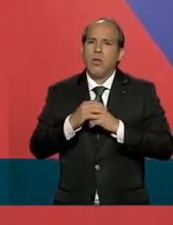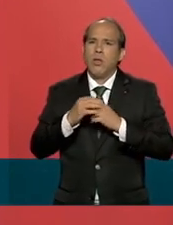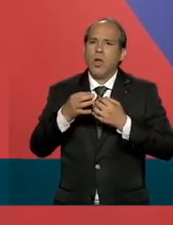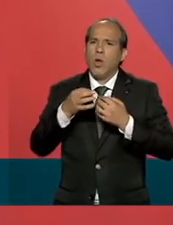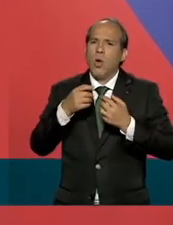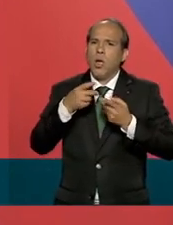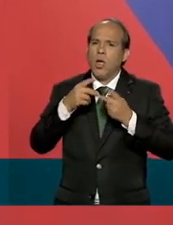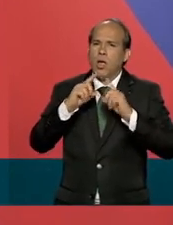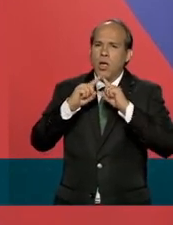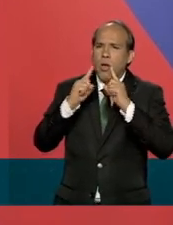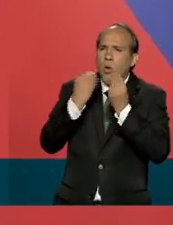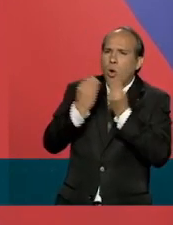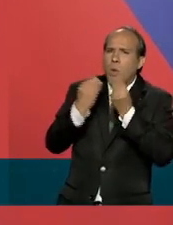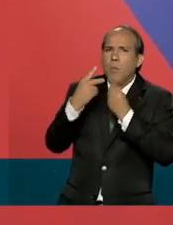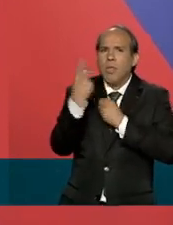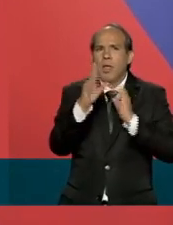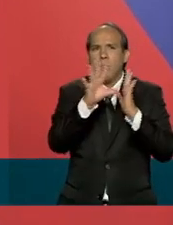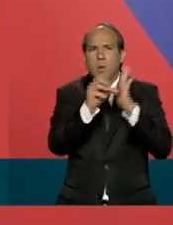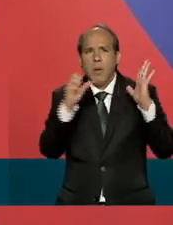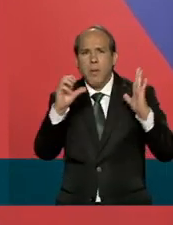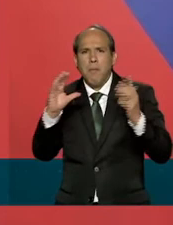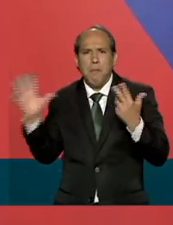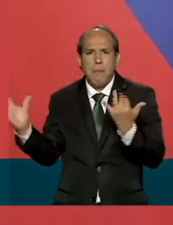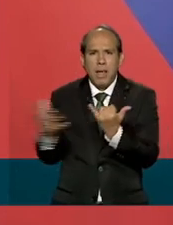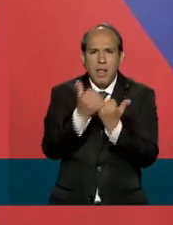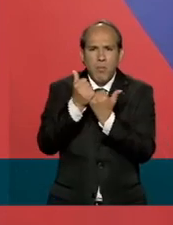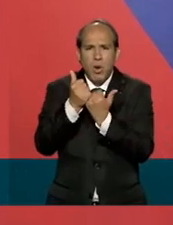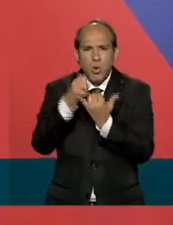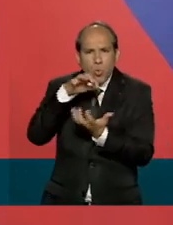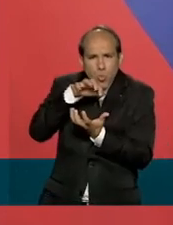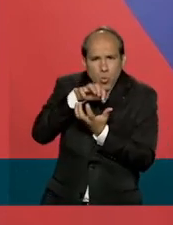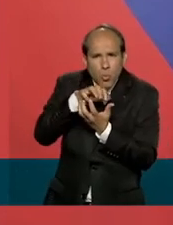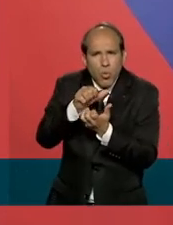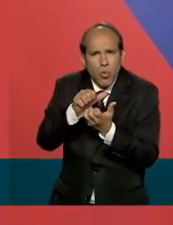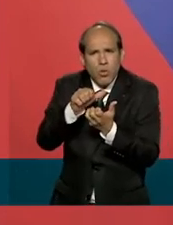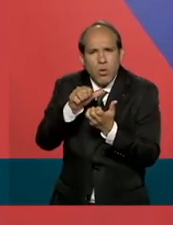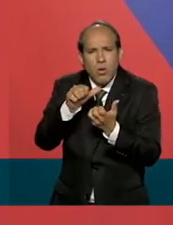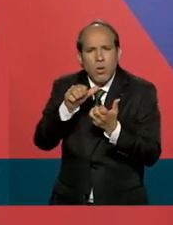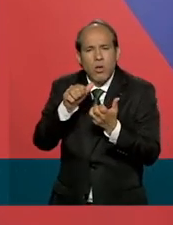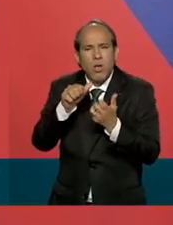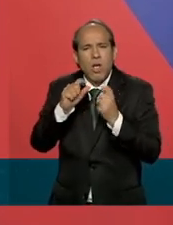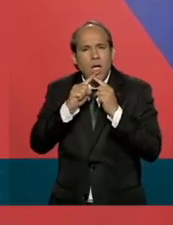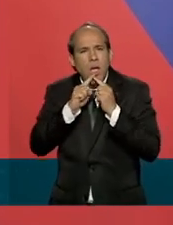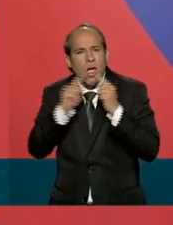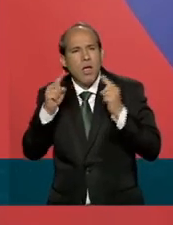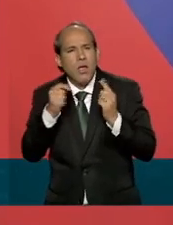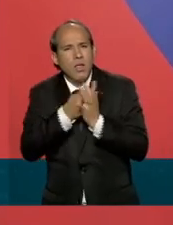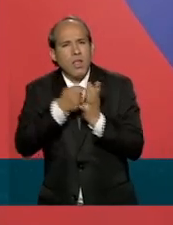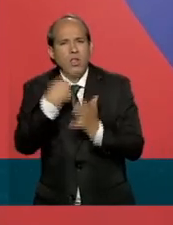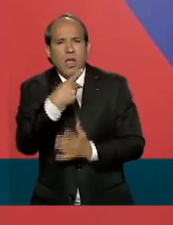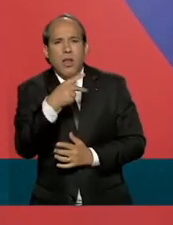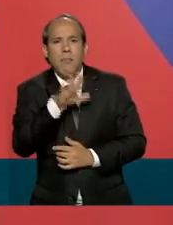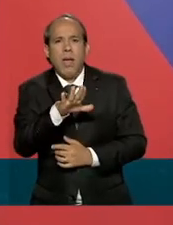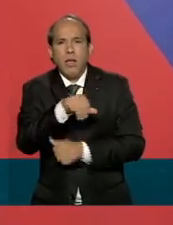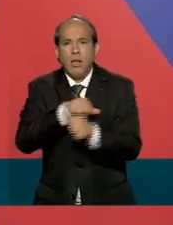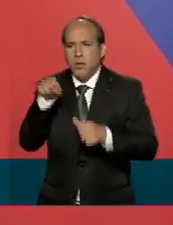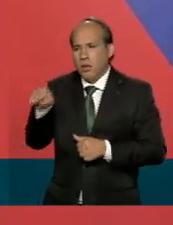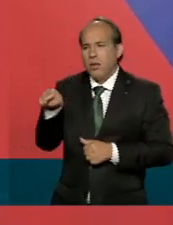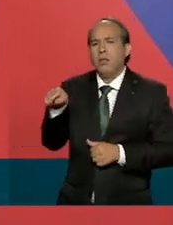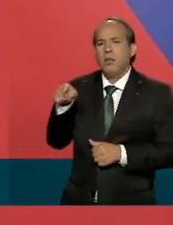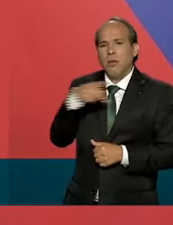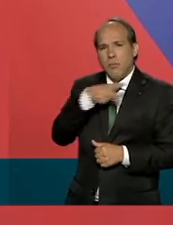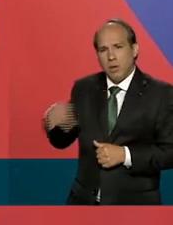da humanidade, eu quero agradecer a sua intervenção, que sempre esteve ao nosso